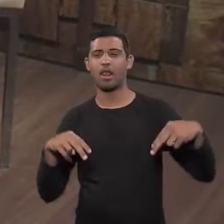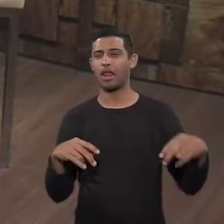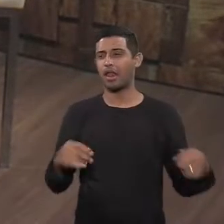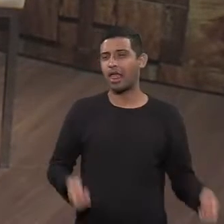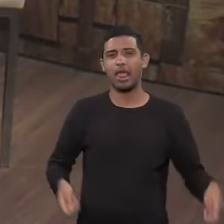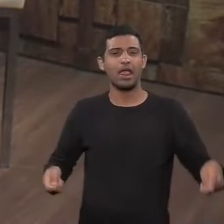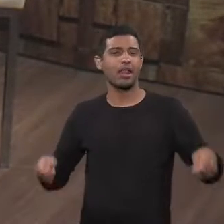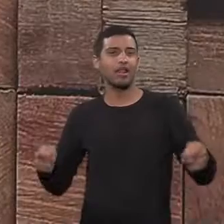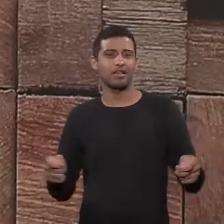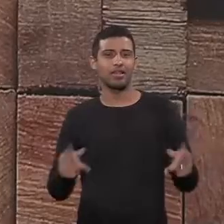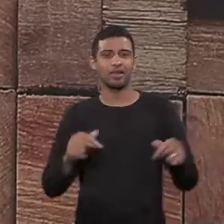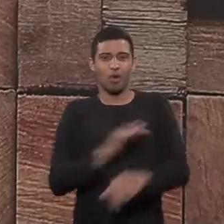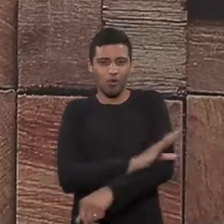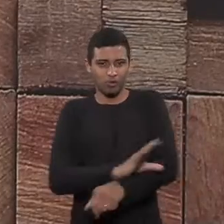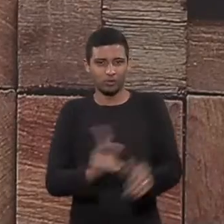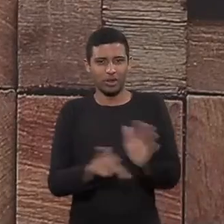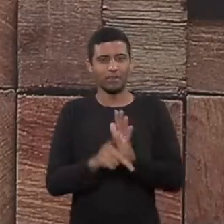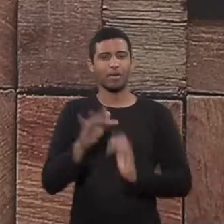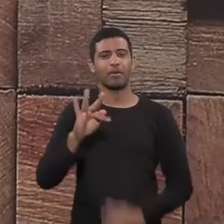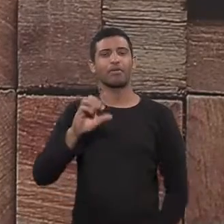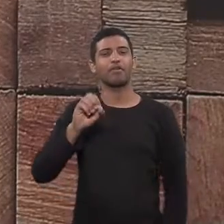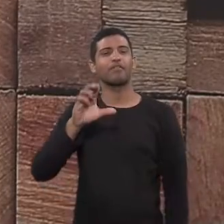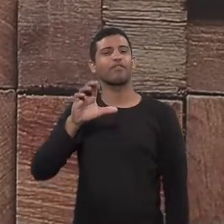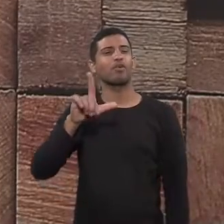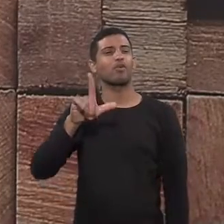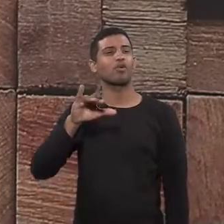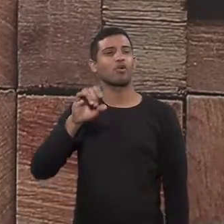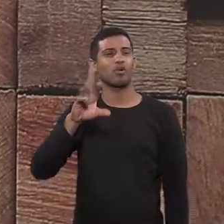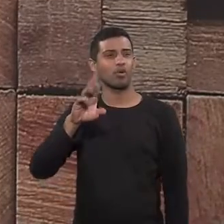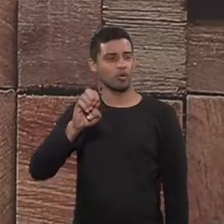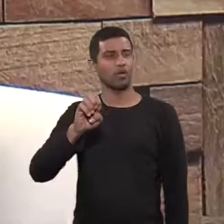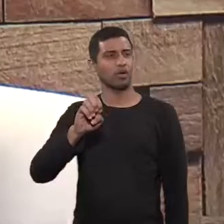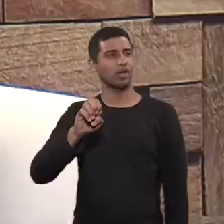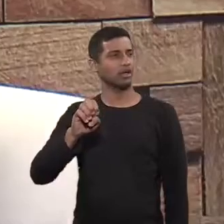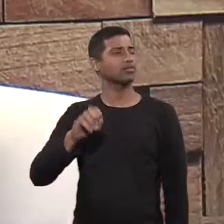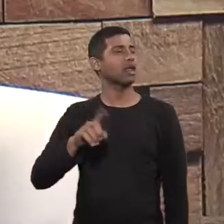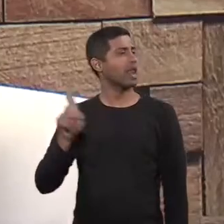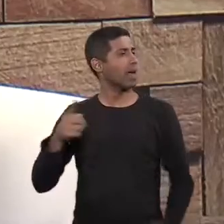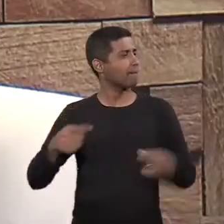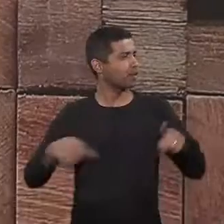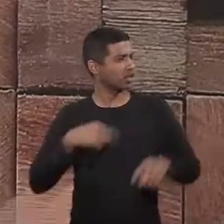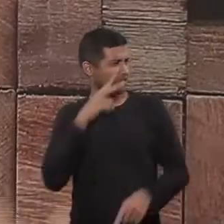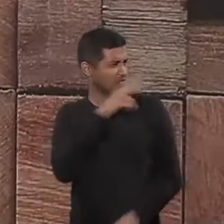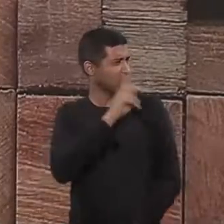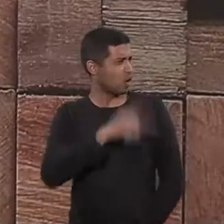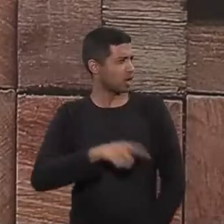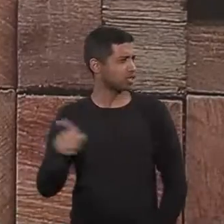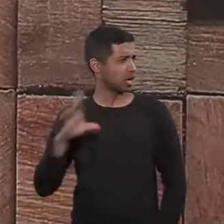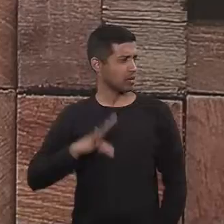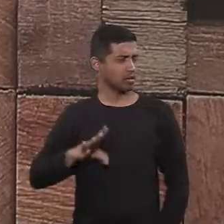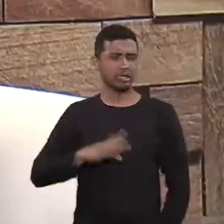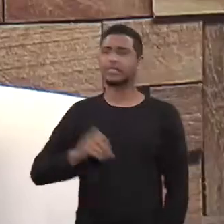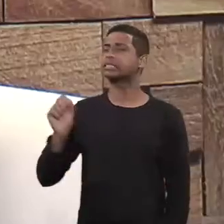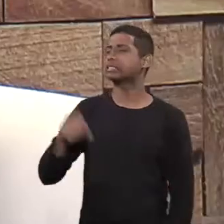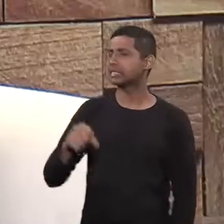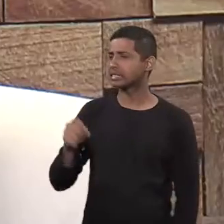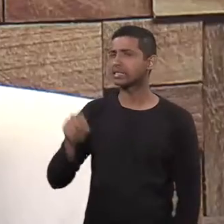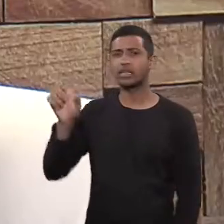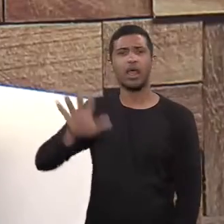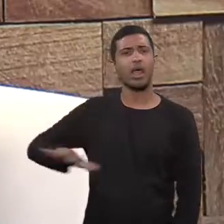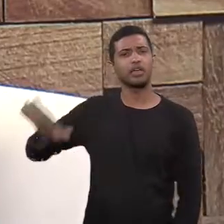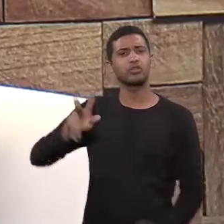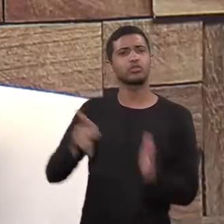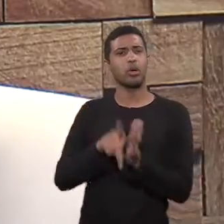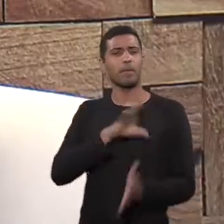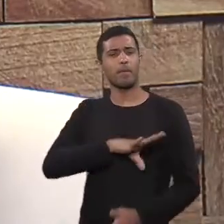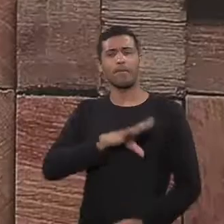assim da música folclórica mesmo, sabe, portuguesa. Isso é muito interessante. E a música é forte lá, não é? É a música forte. regional, eu digo. A música regional é